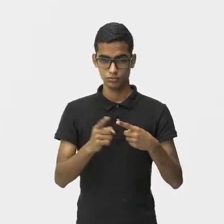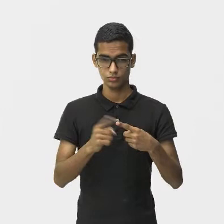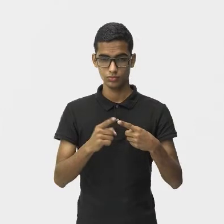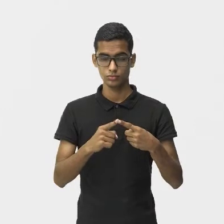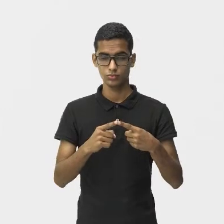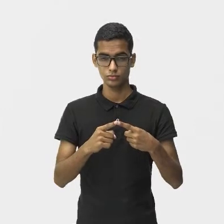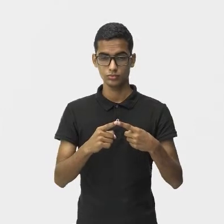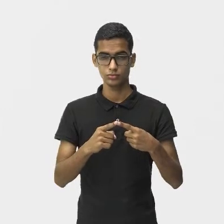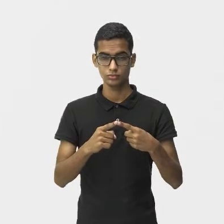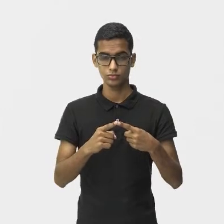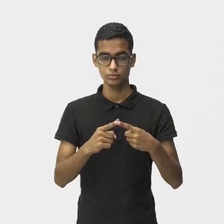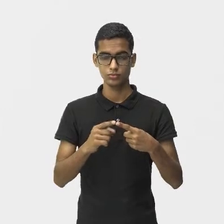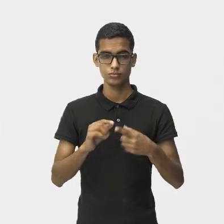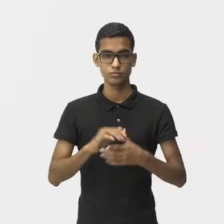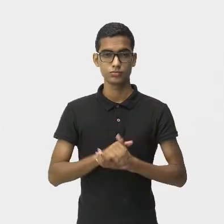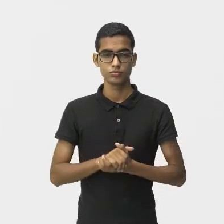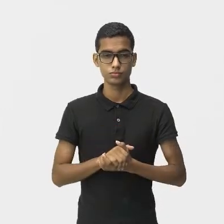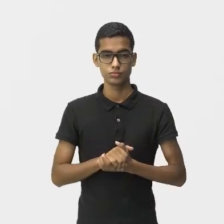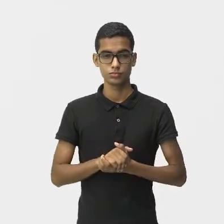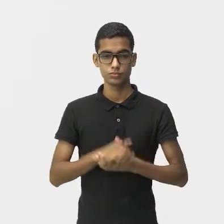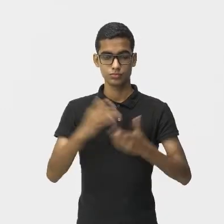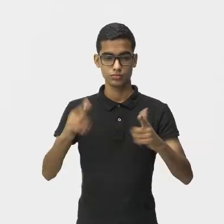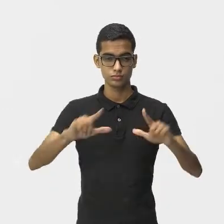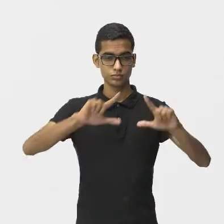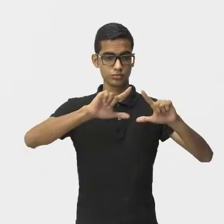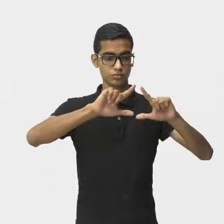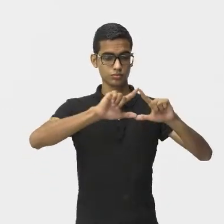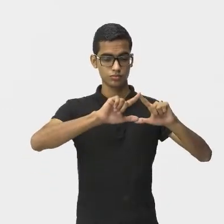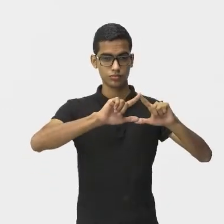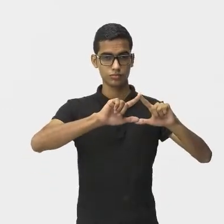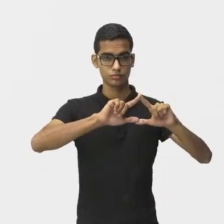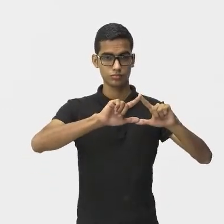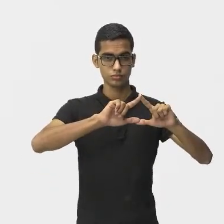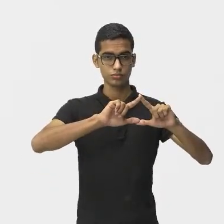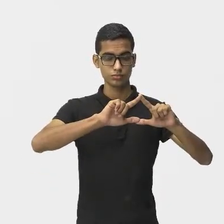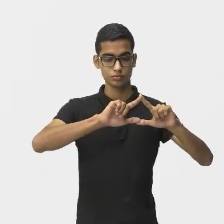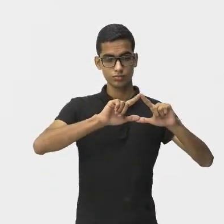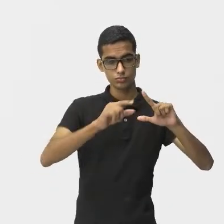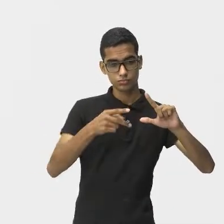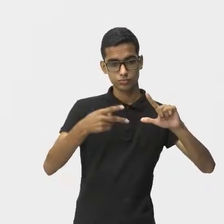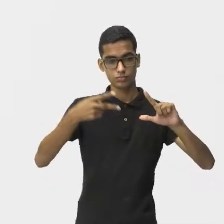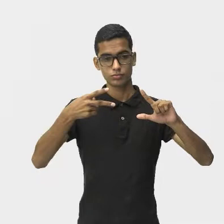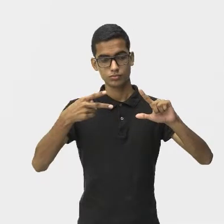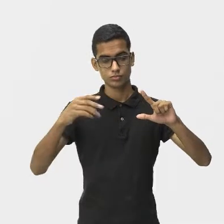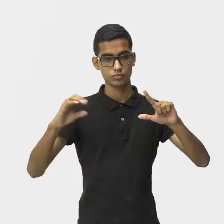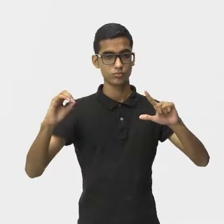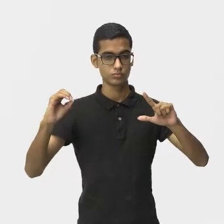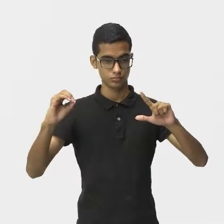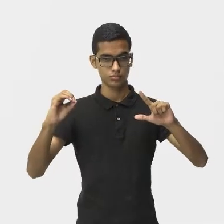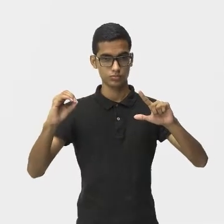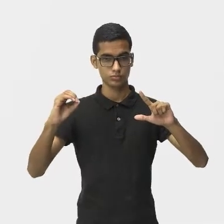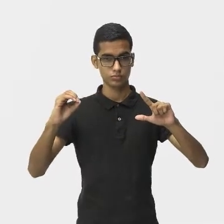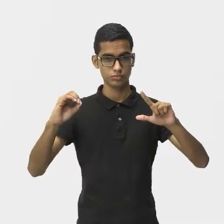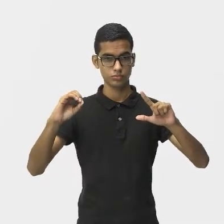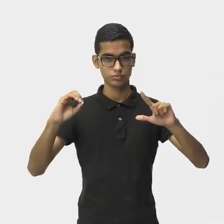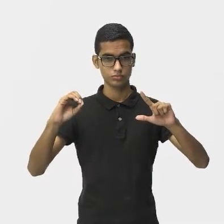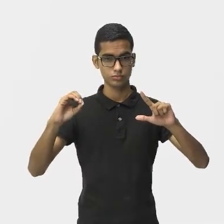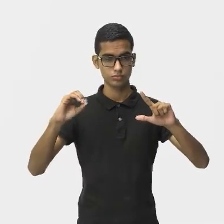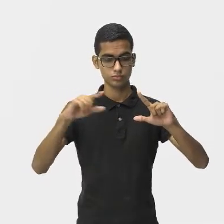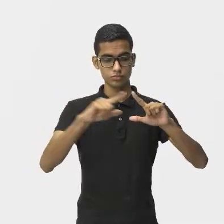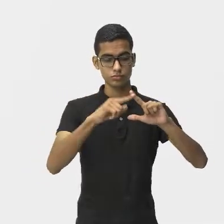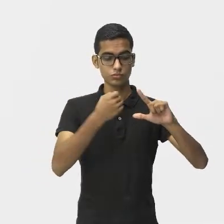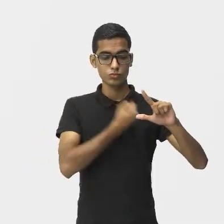situação em que o delta ele é maior do que zero, tá? Essa é uma